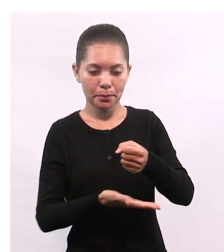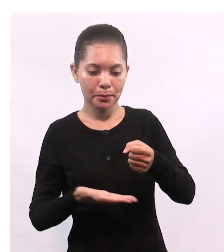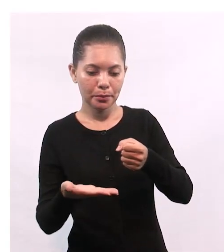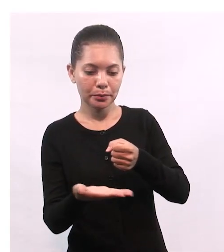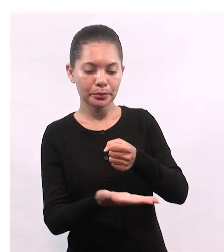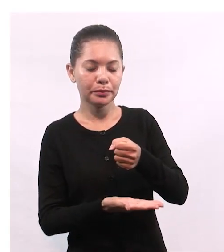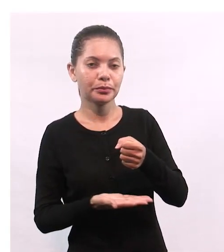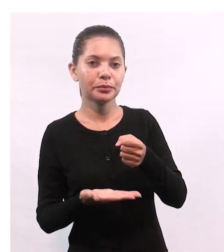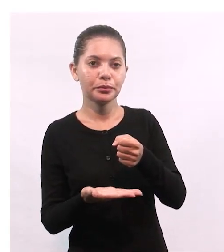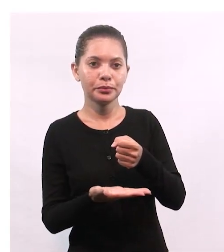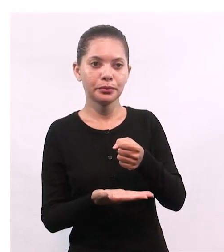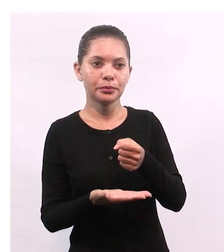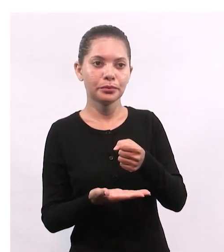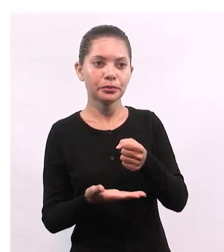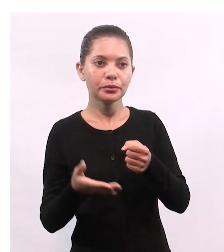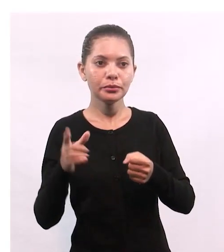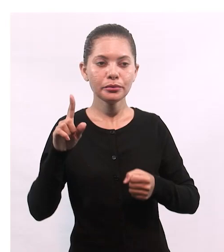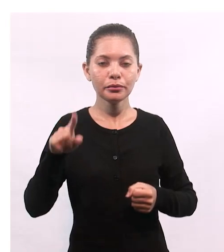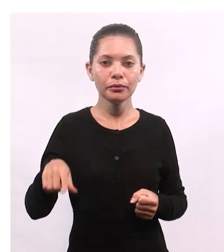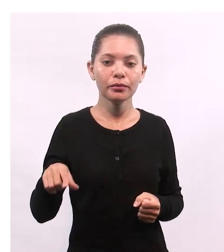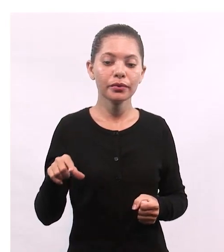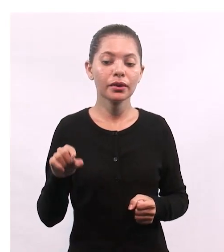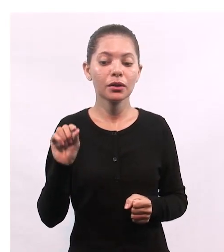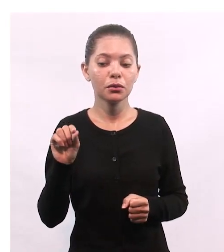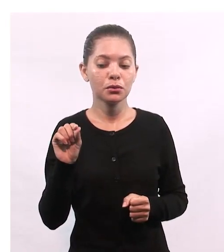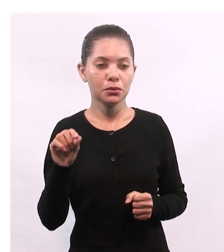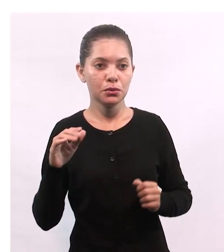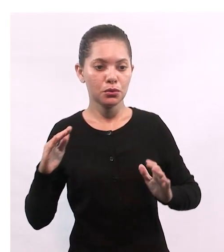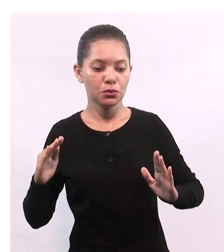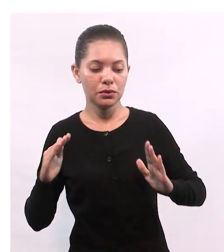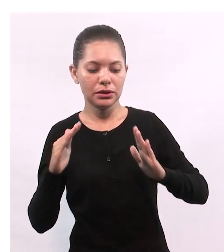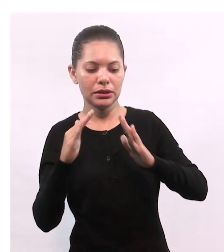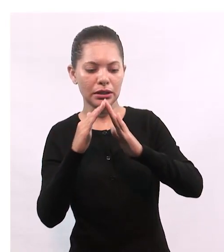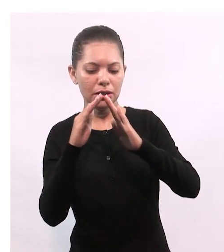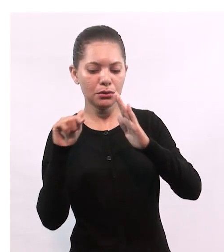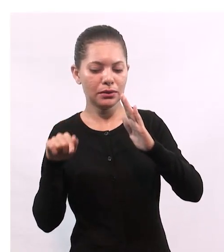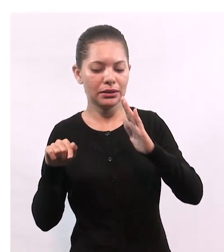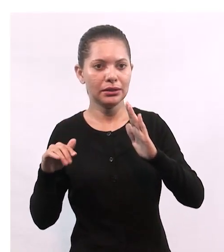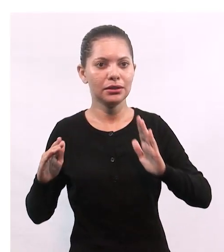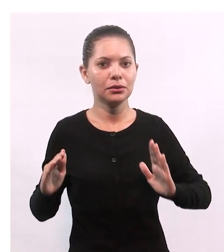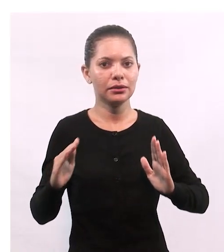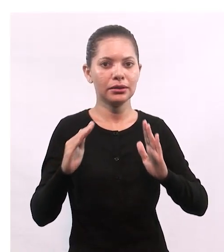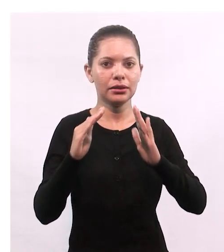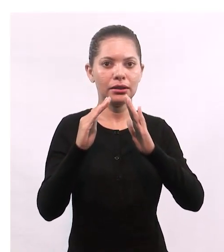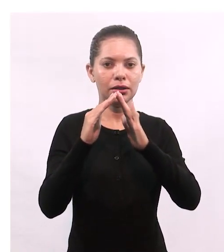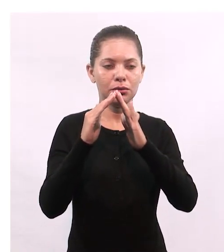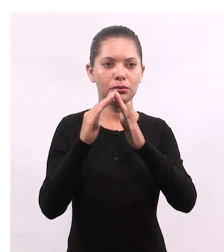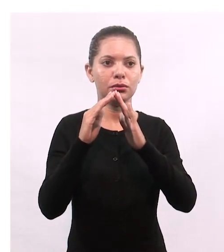uma base poligonal e os cantos dessas figuras